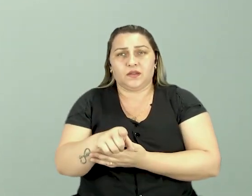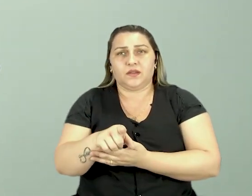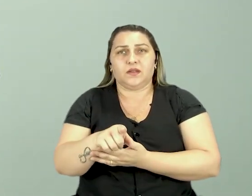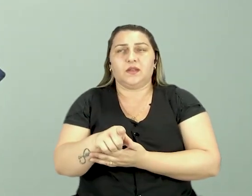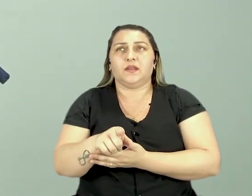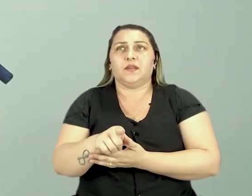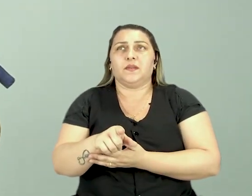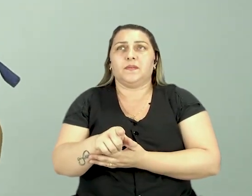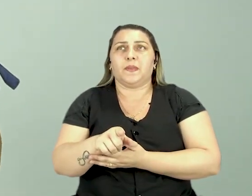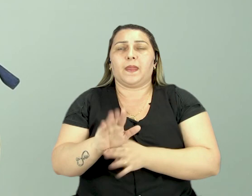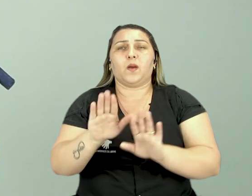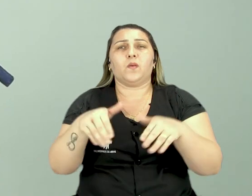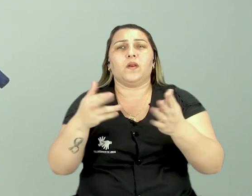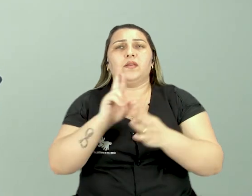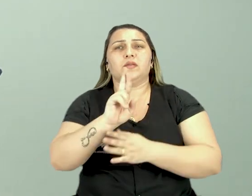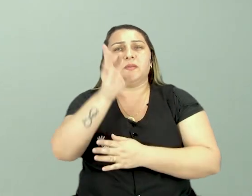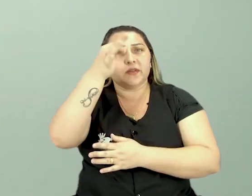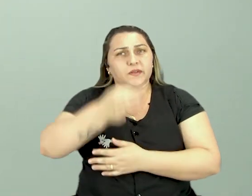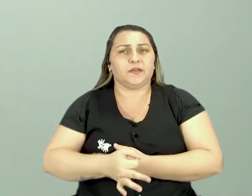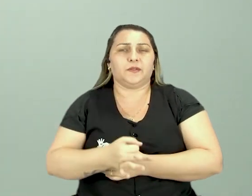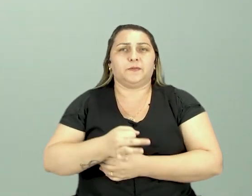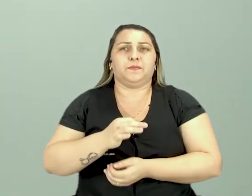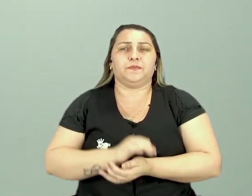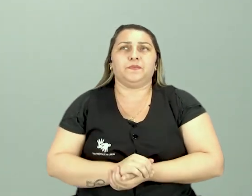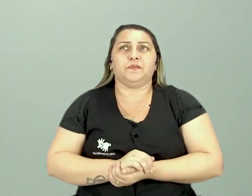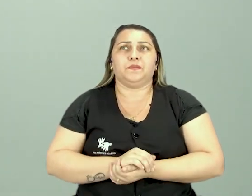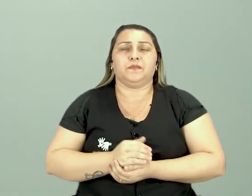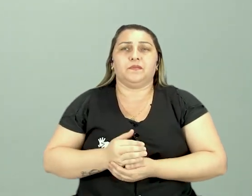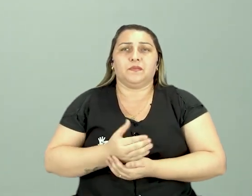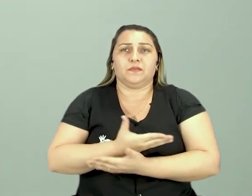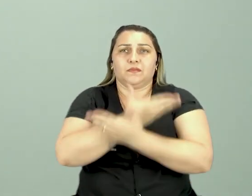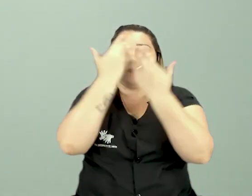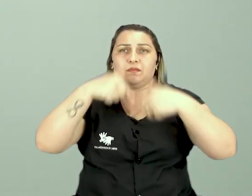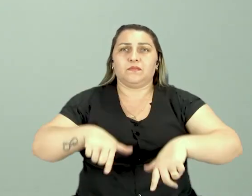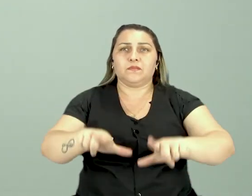vão identificar qual é a resposta correta. Não deixe de